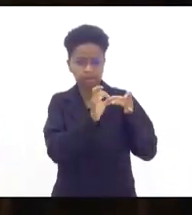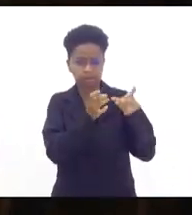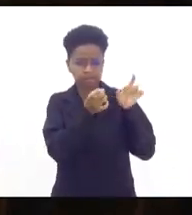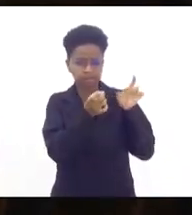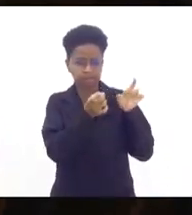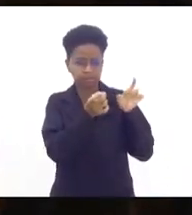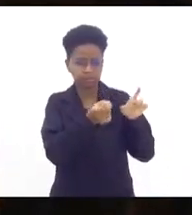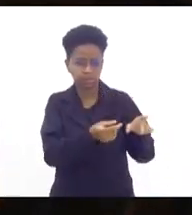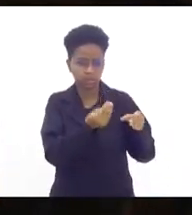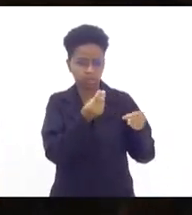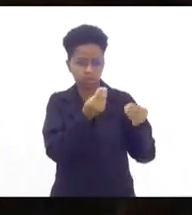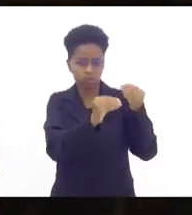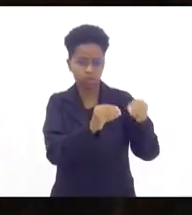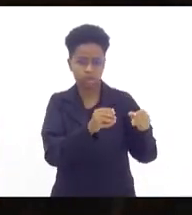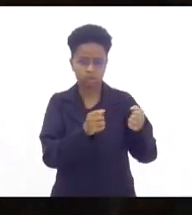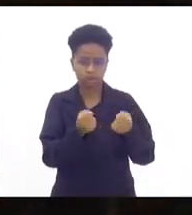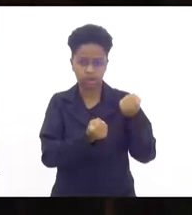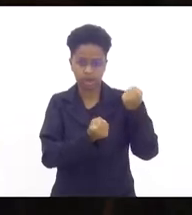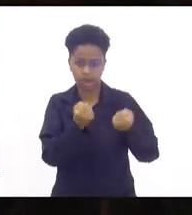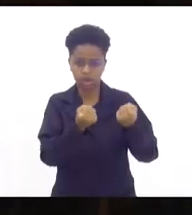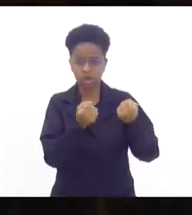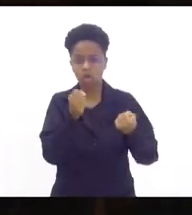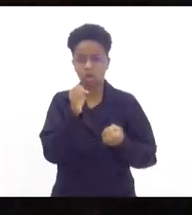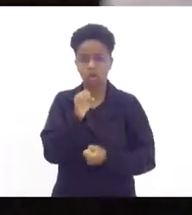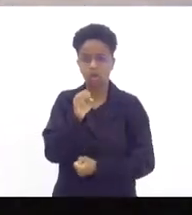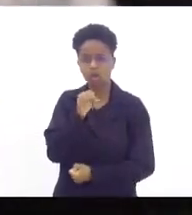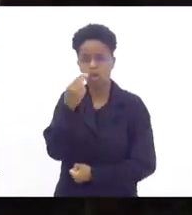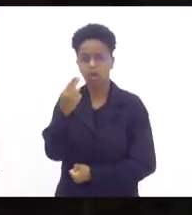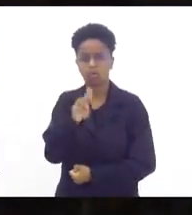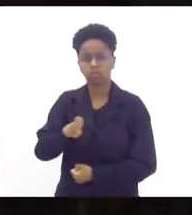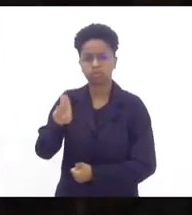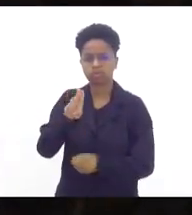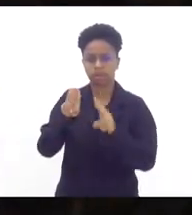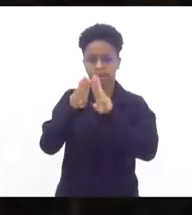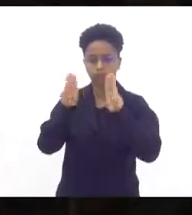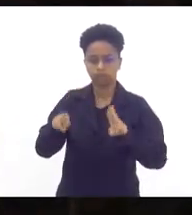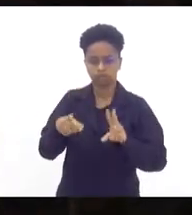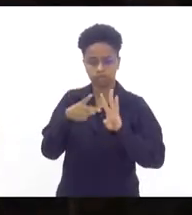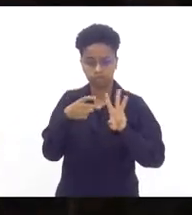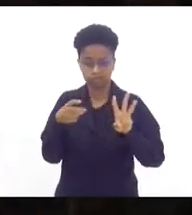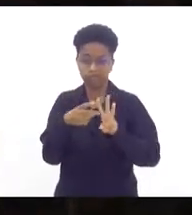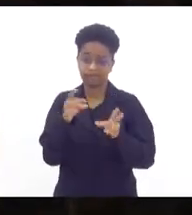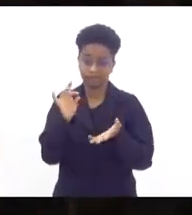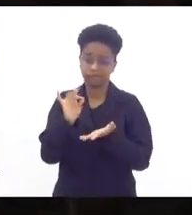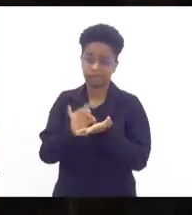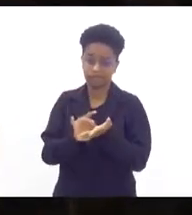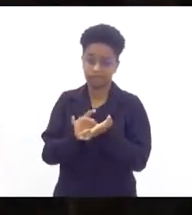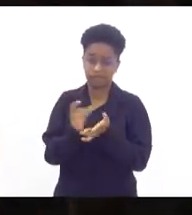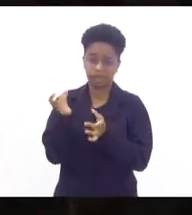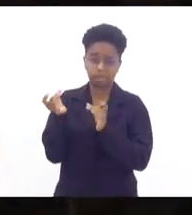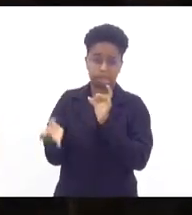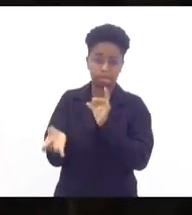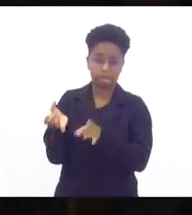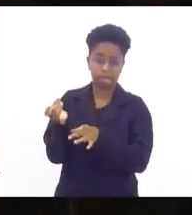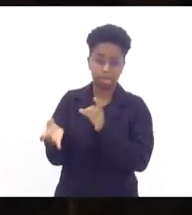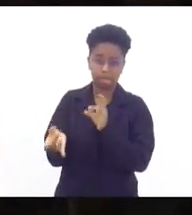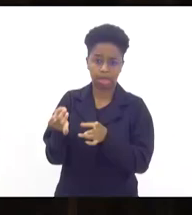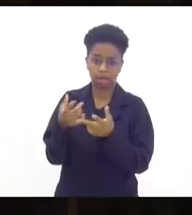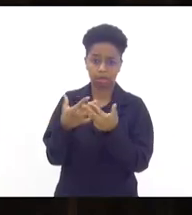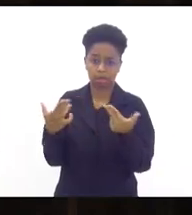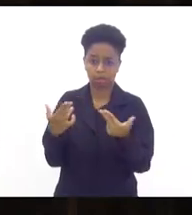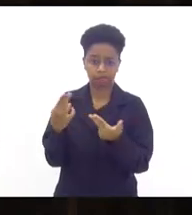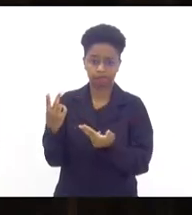sobre usar o espaço lá do Museu do índio que realmente é depósito de um monte de coisa que não presta